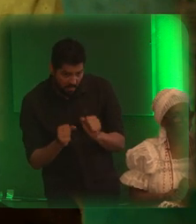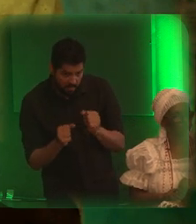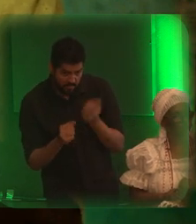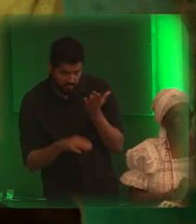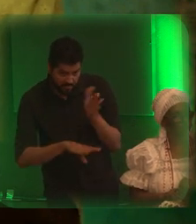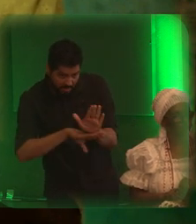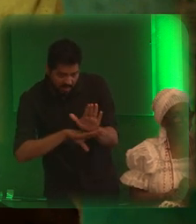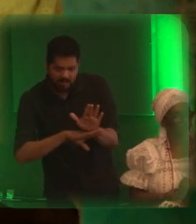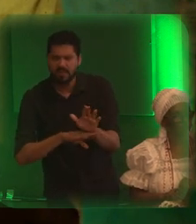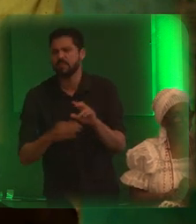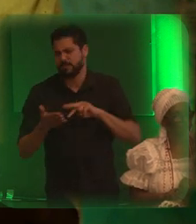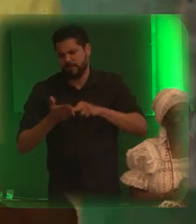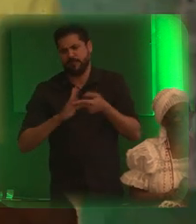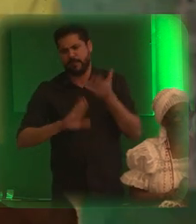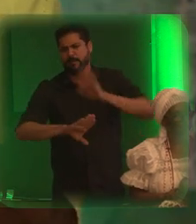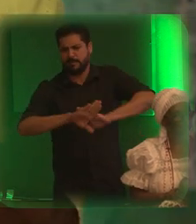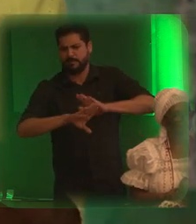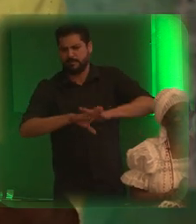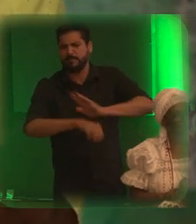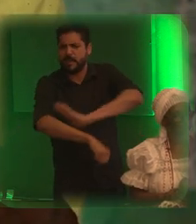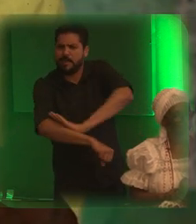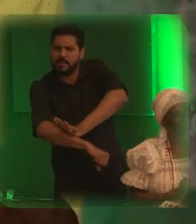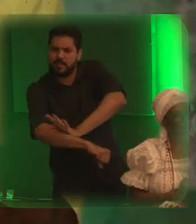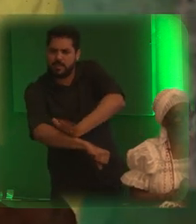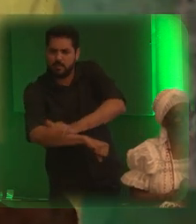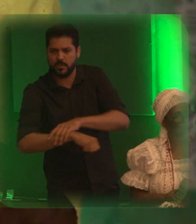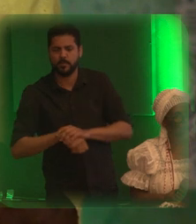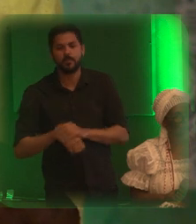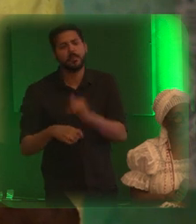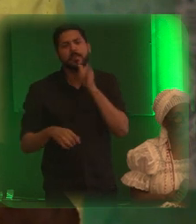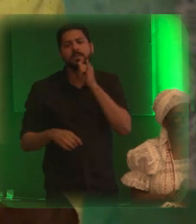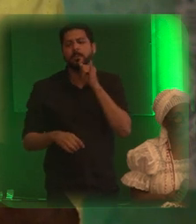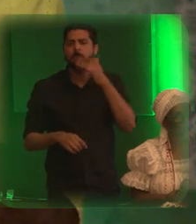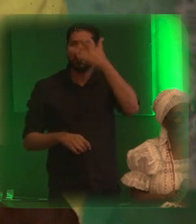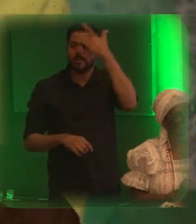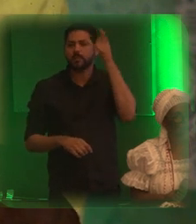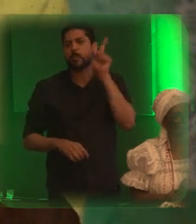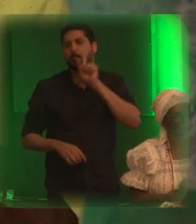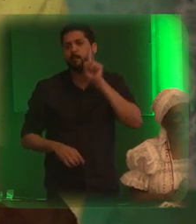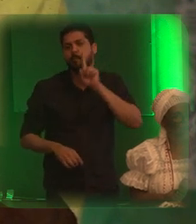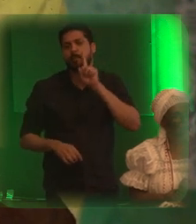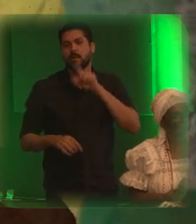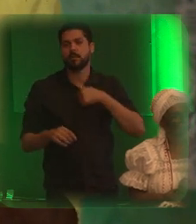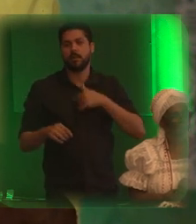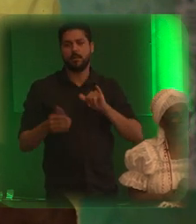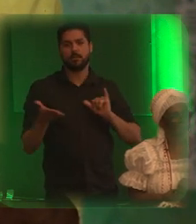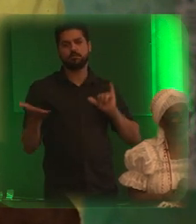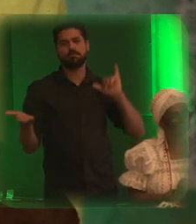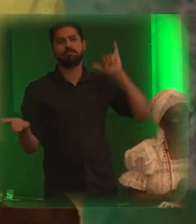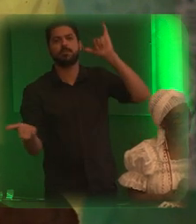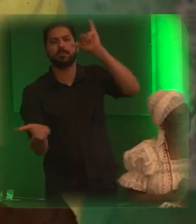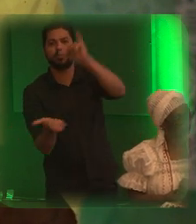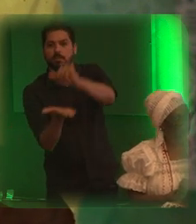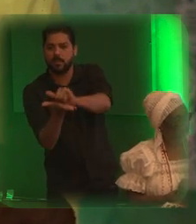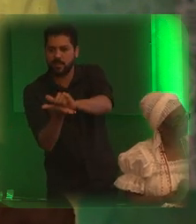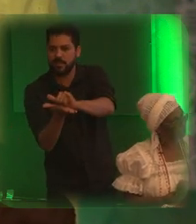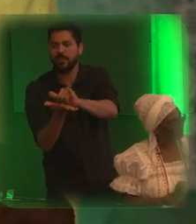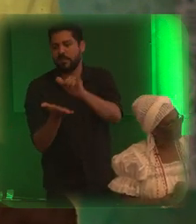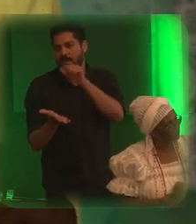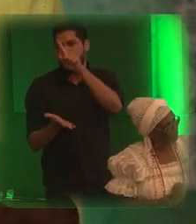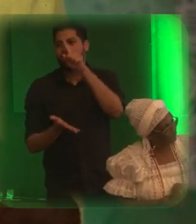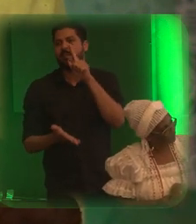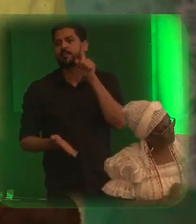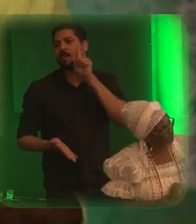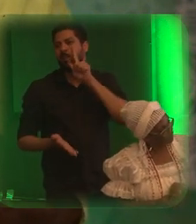senhor diz, é bom quando essas pessoas brancas vão para os Estados Unidos ou vão para a Europa, porque lá ele é latino. Aí lá ele sabe o que é